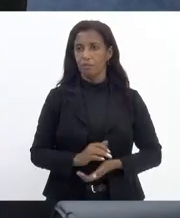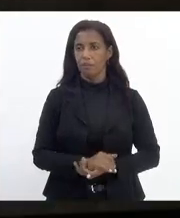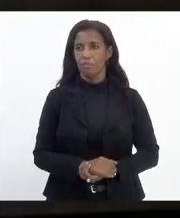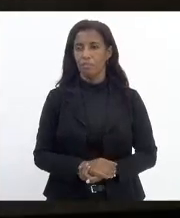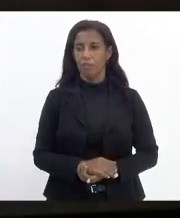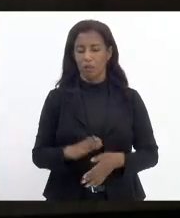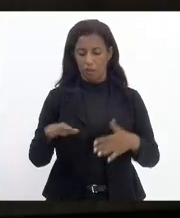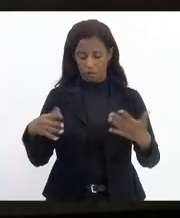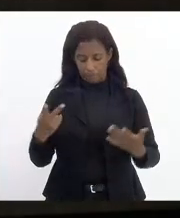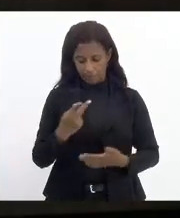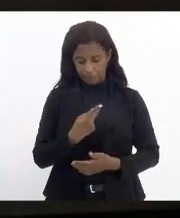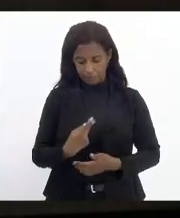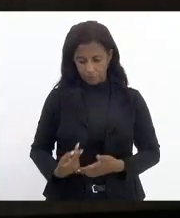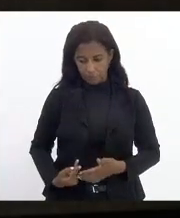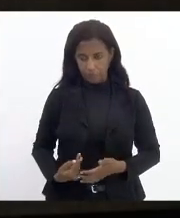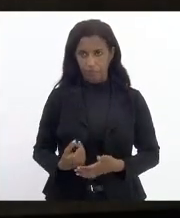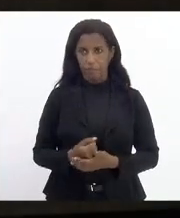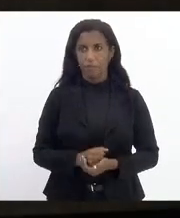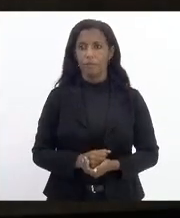Senhor presidente.